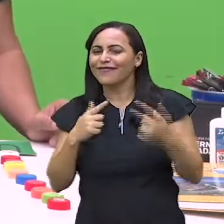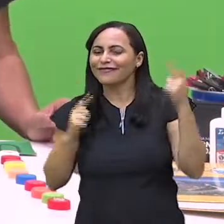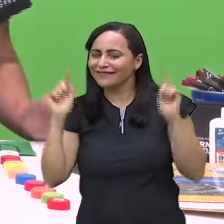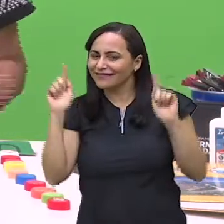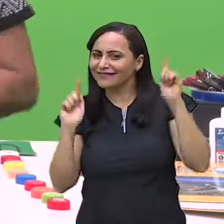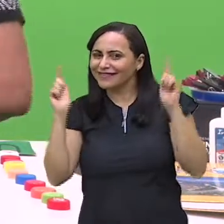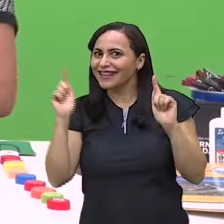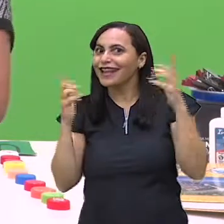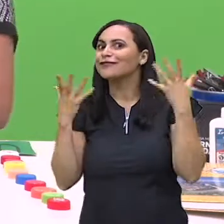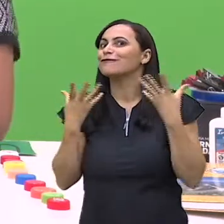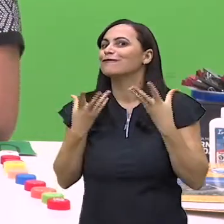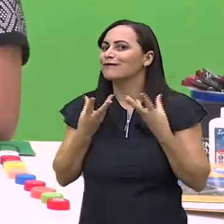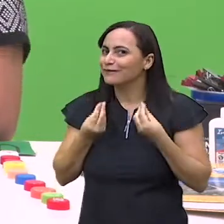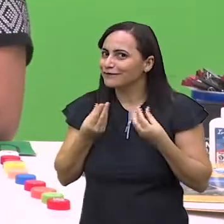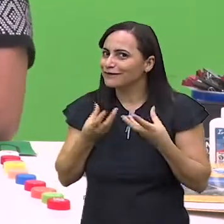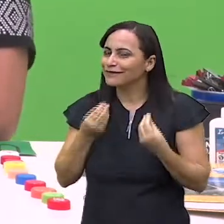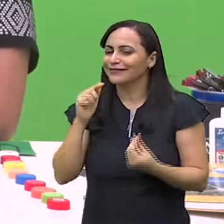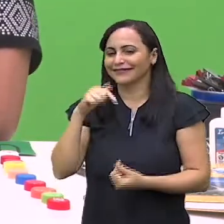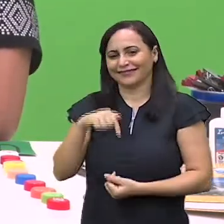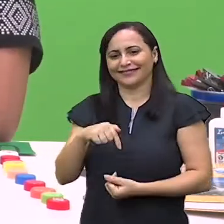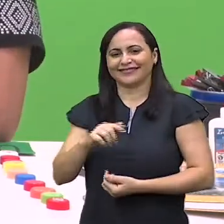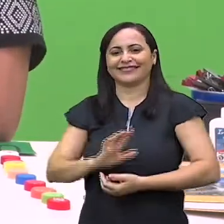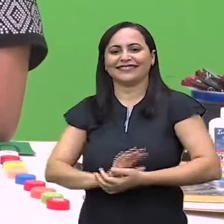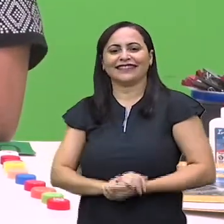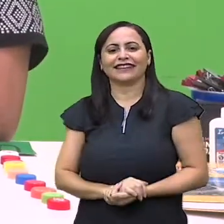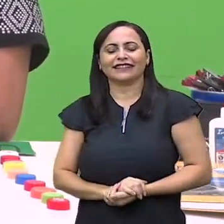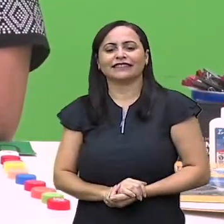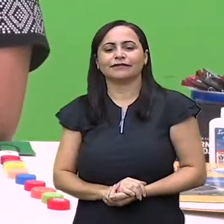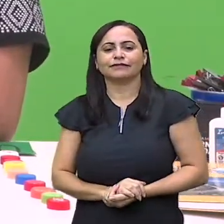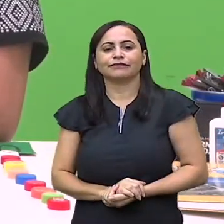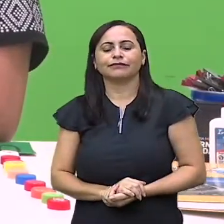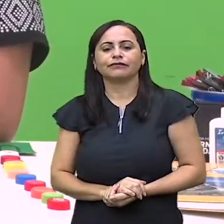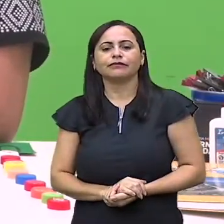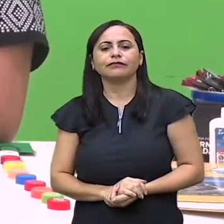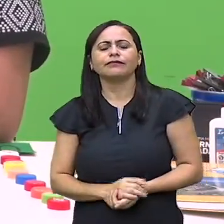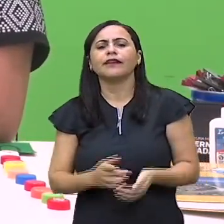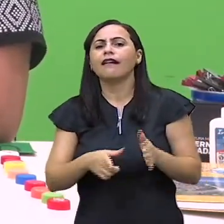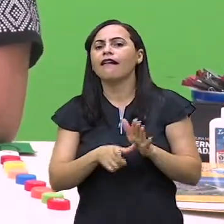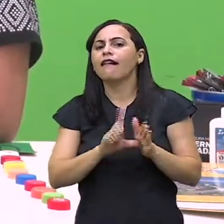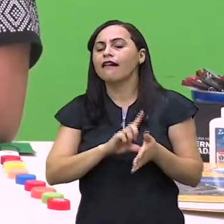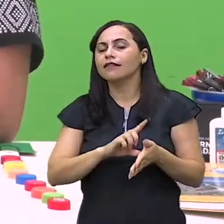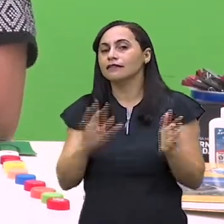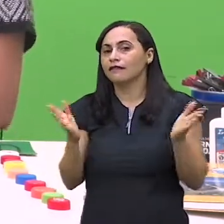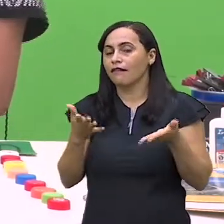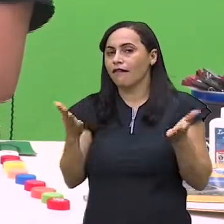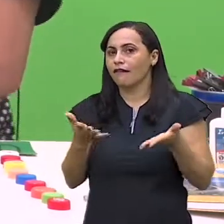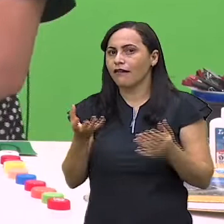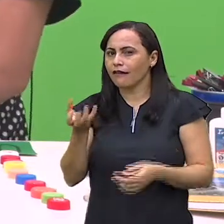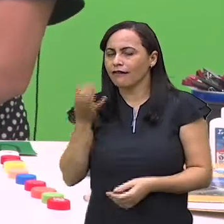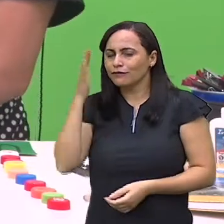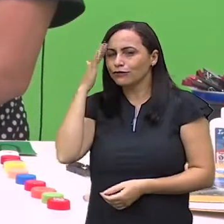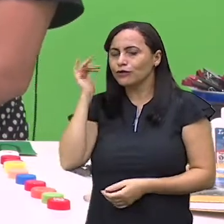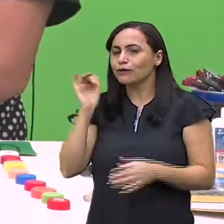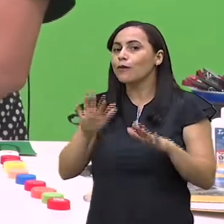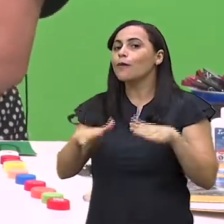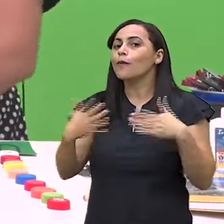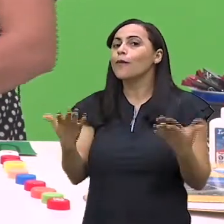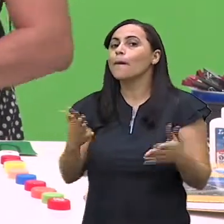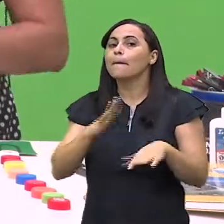Muito! Mas, professora Luciene, antes você vai me dizer, qual a brincadeira você mais